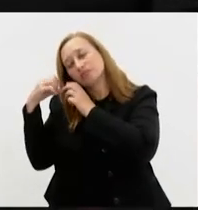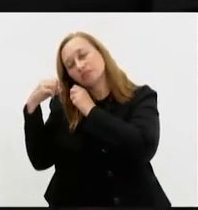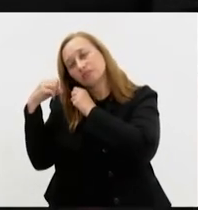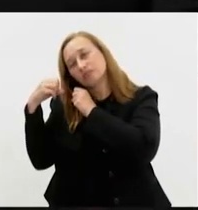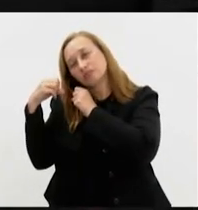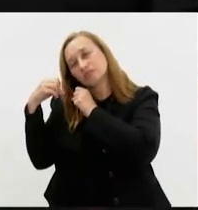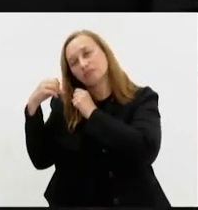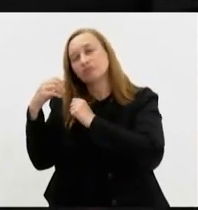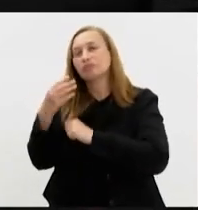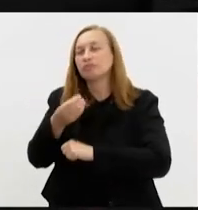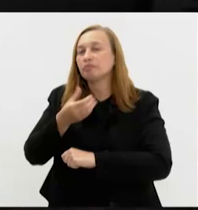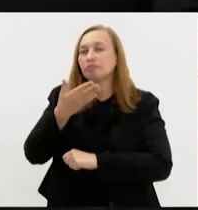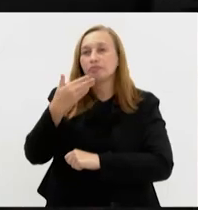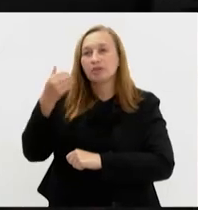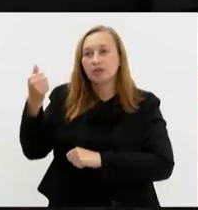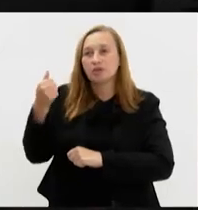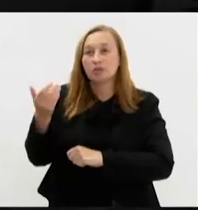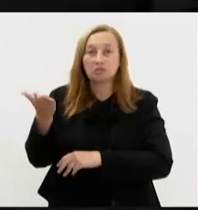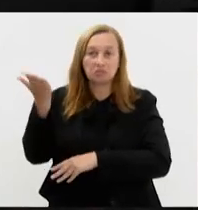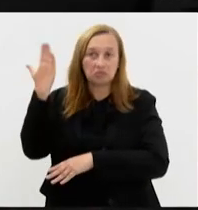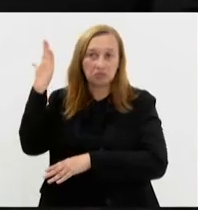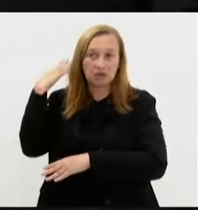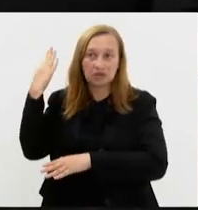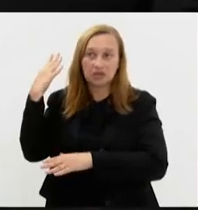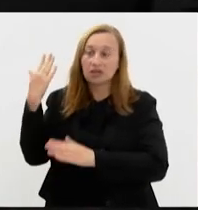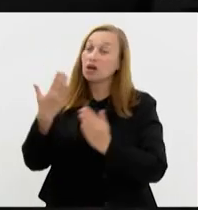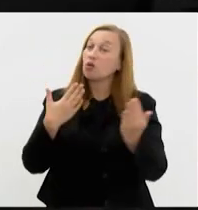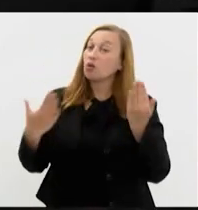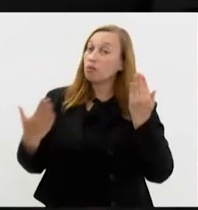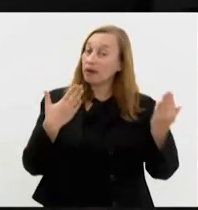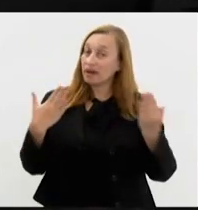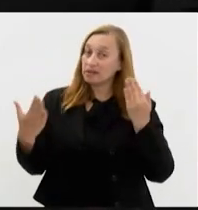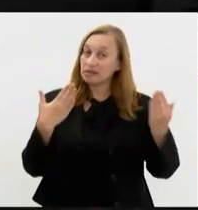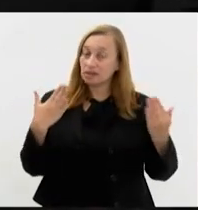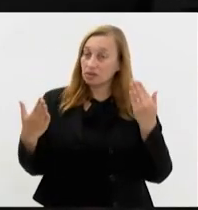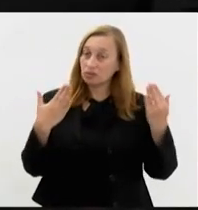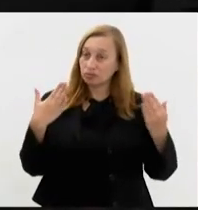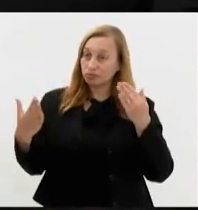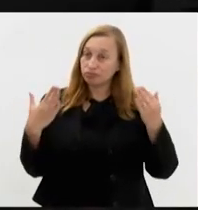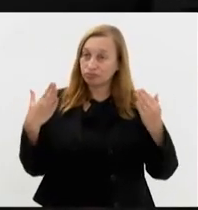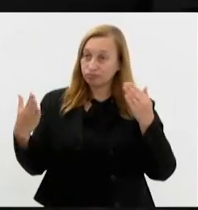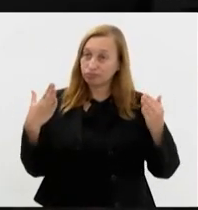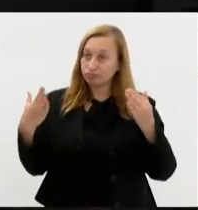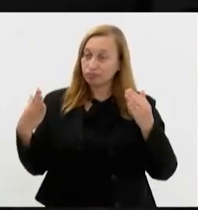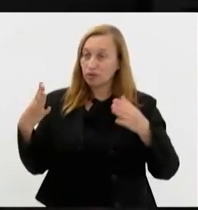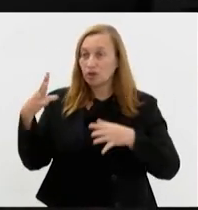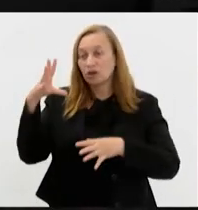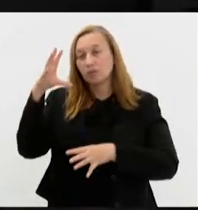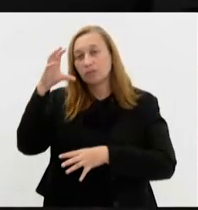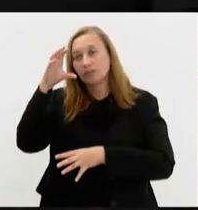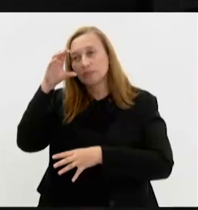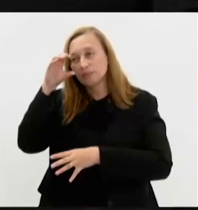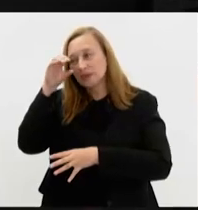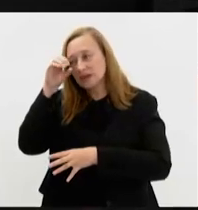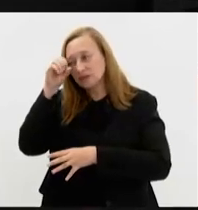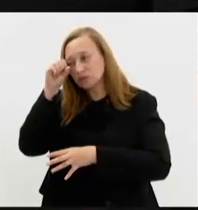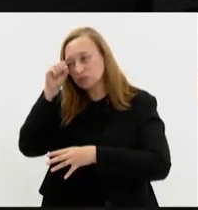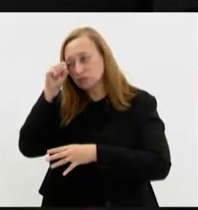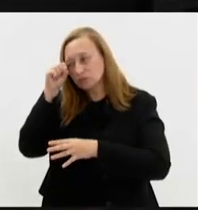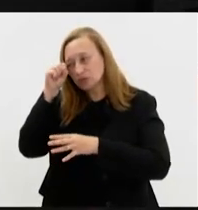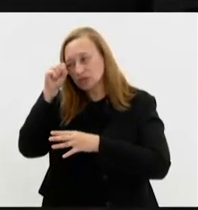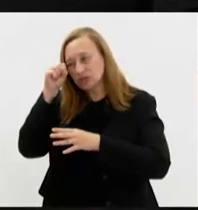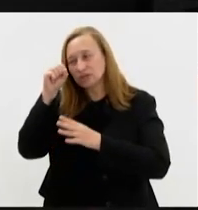o iiro da época daquela época de José de elencar era a luta pelo voto direto e ele era